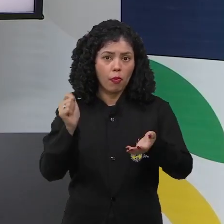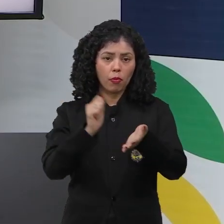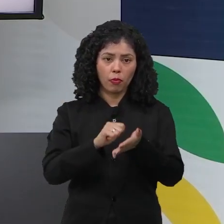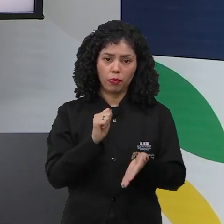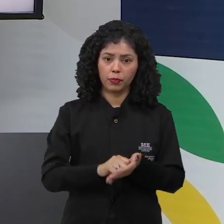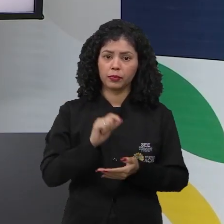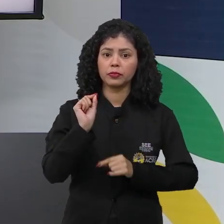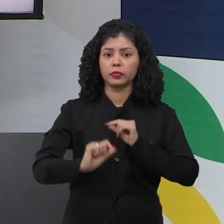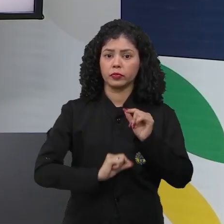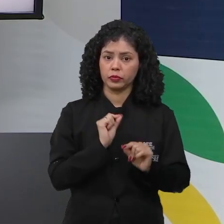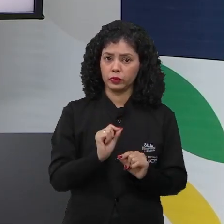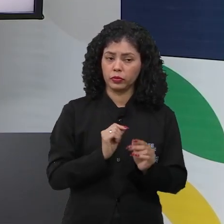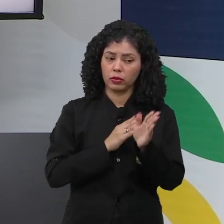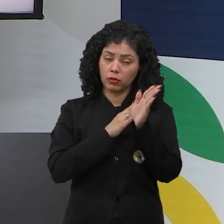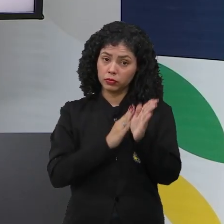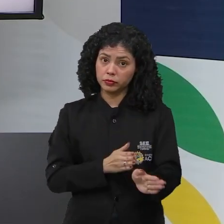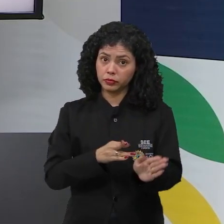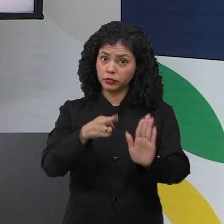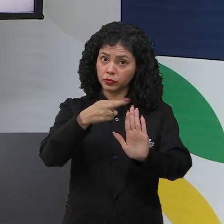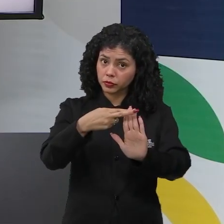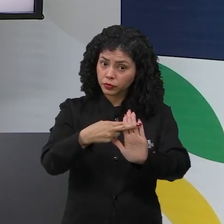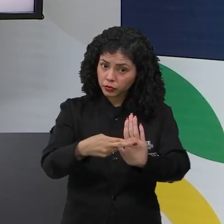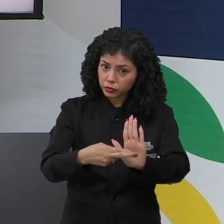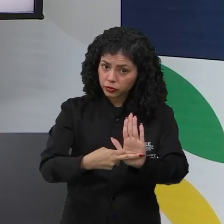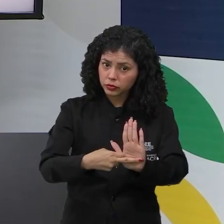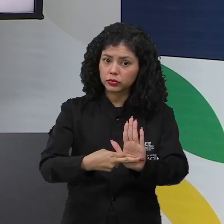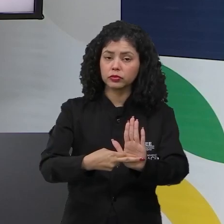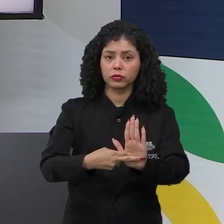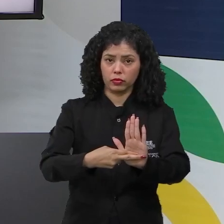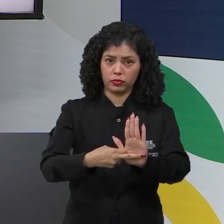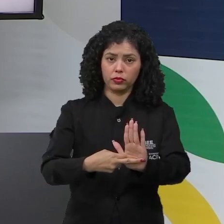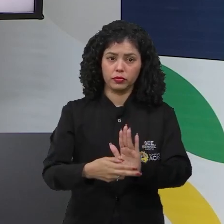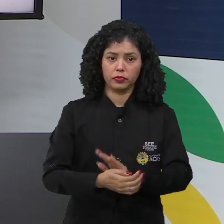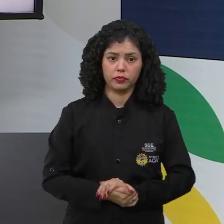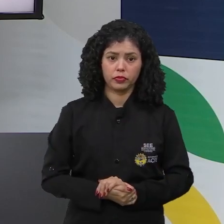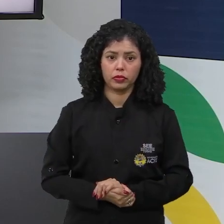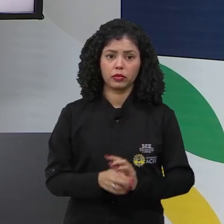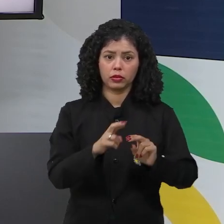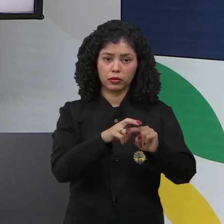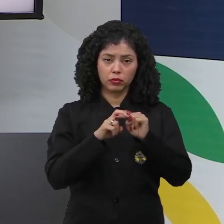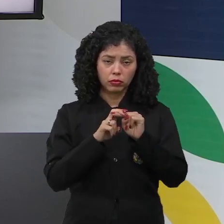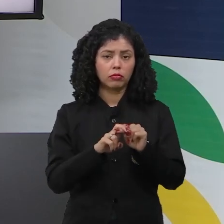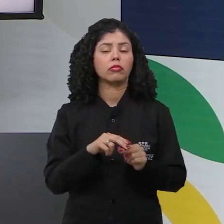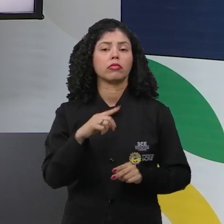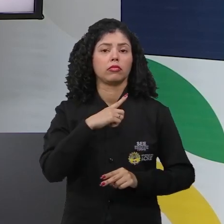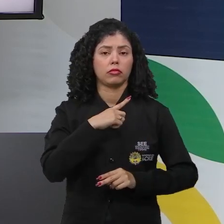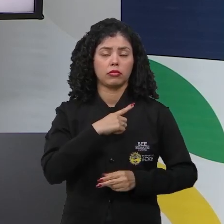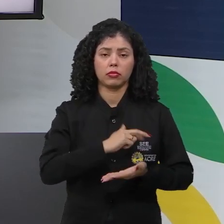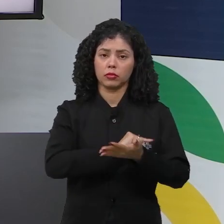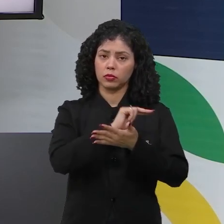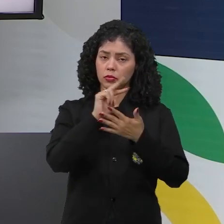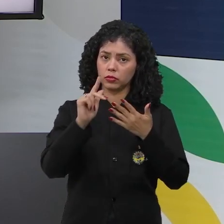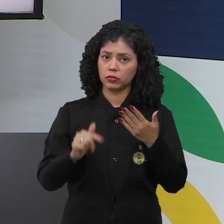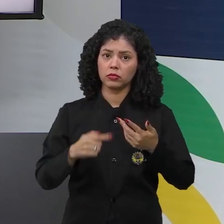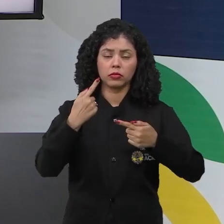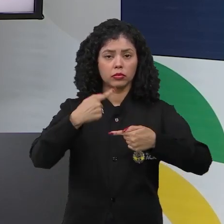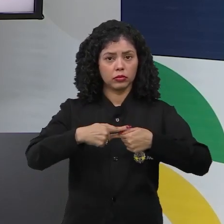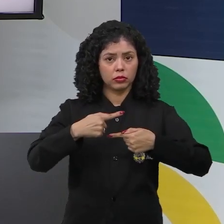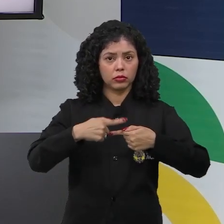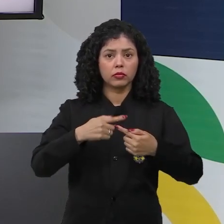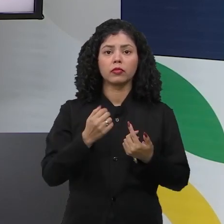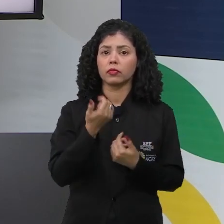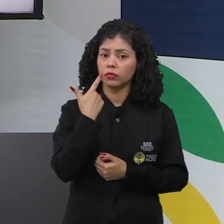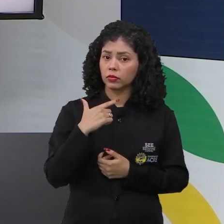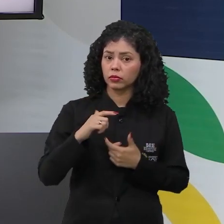ela quer que você siga um padrão, as regras. Por isso que existem várias gramáticas da